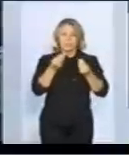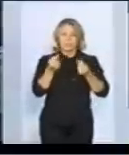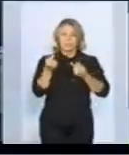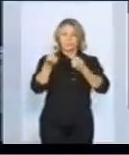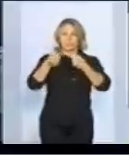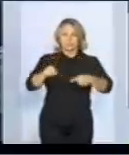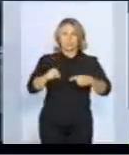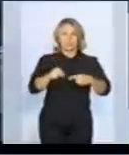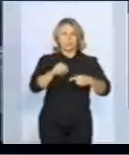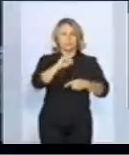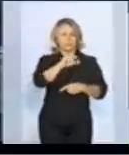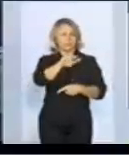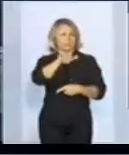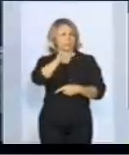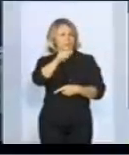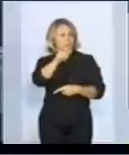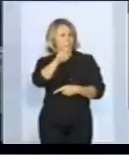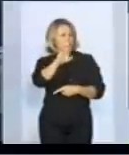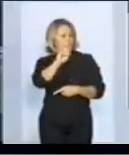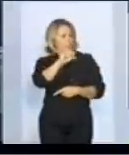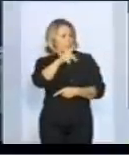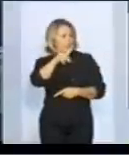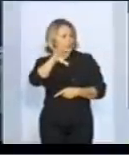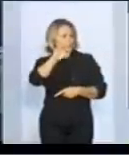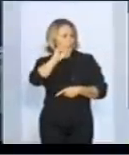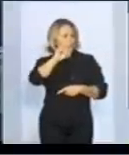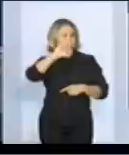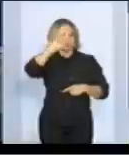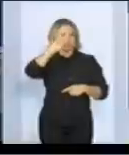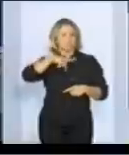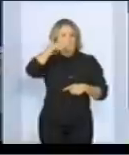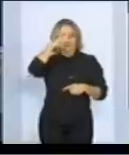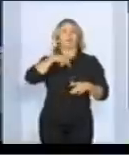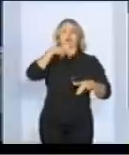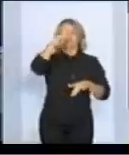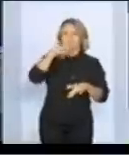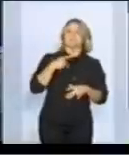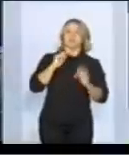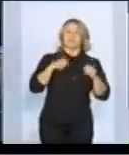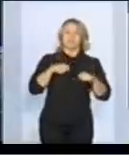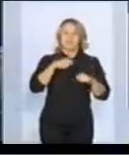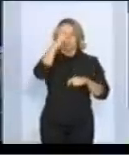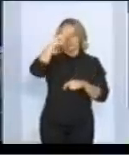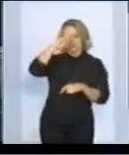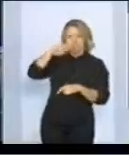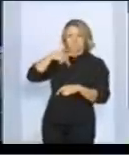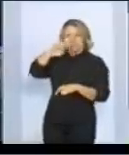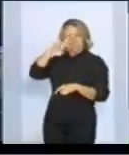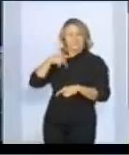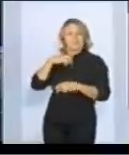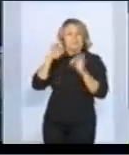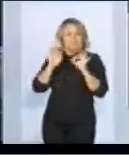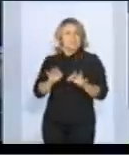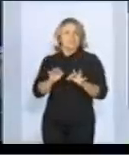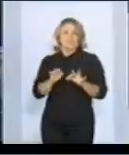oligopólios. Combater oligopólio no mercado tipicamente oligopolista e eficiente não me